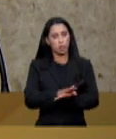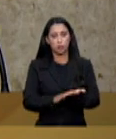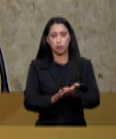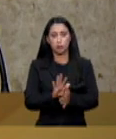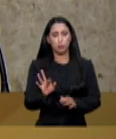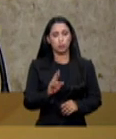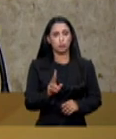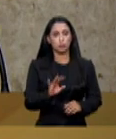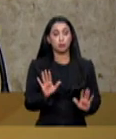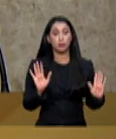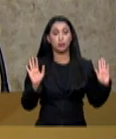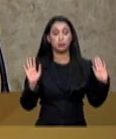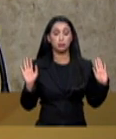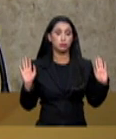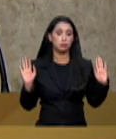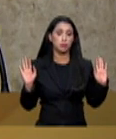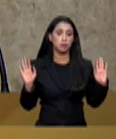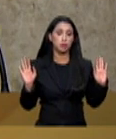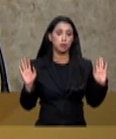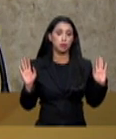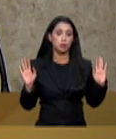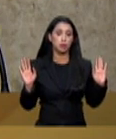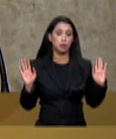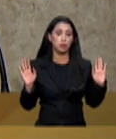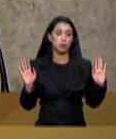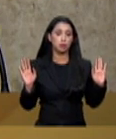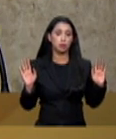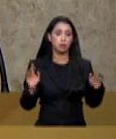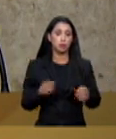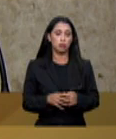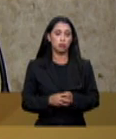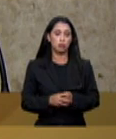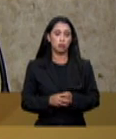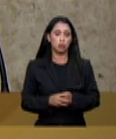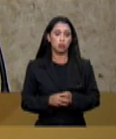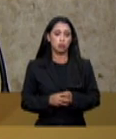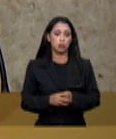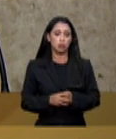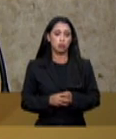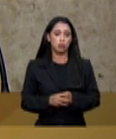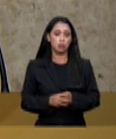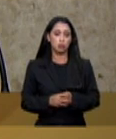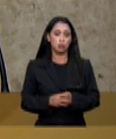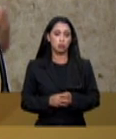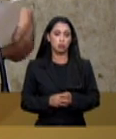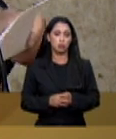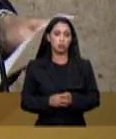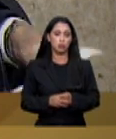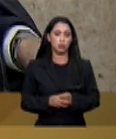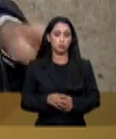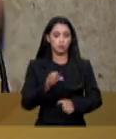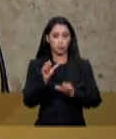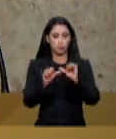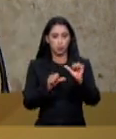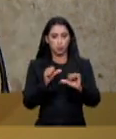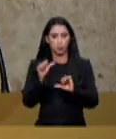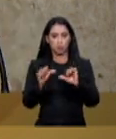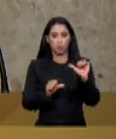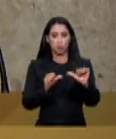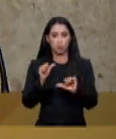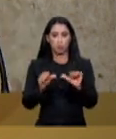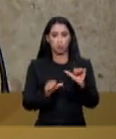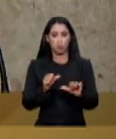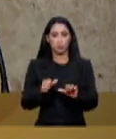prolação, enfim, a Vossa Excelência, em obiter dictum, faz digamos assim, vai moldar essa